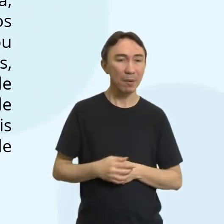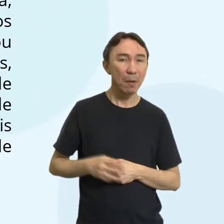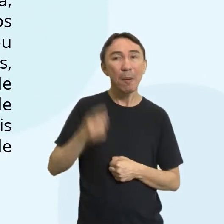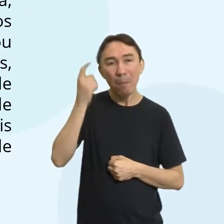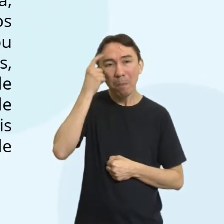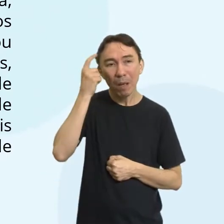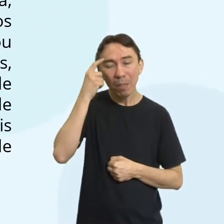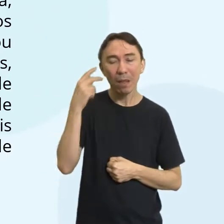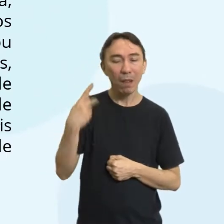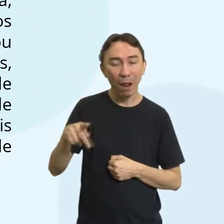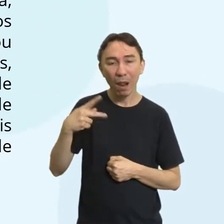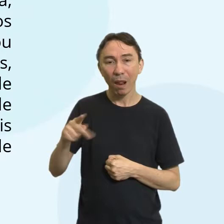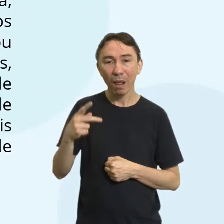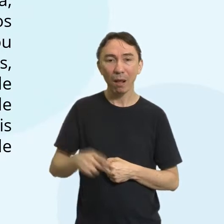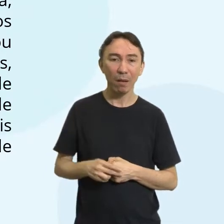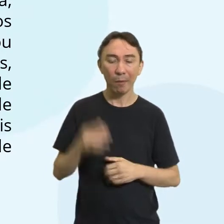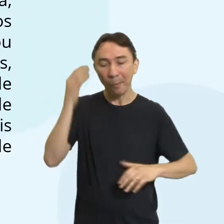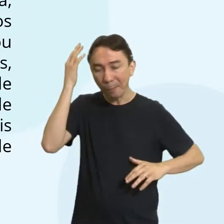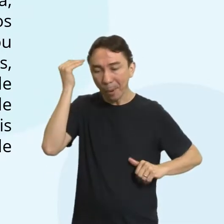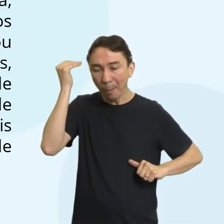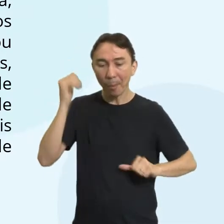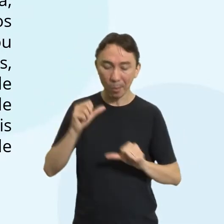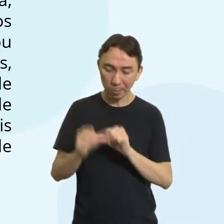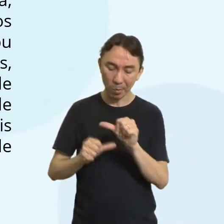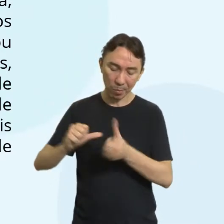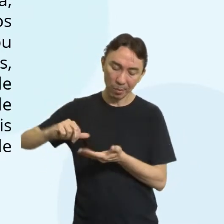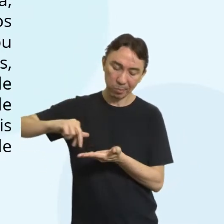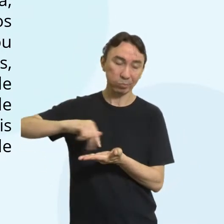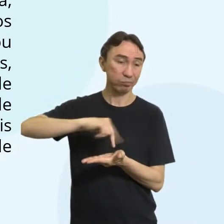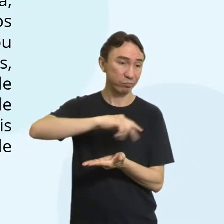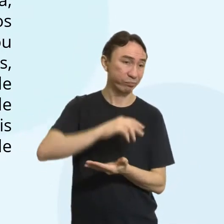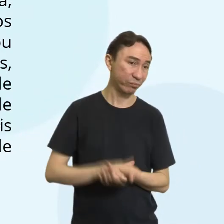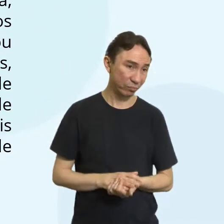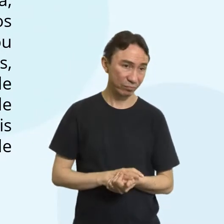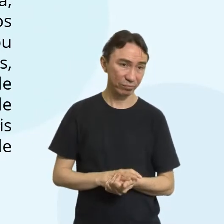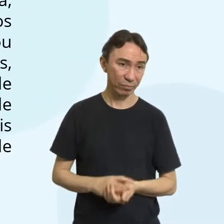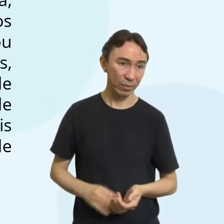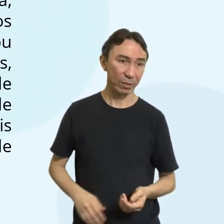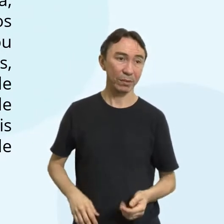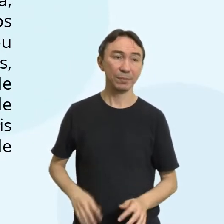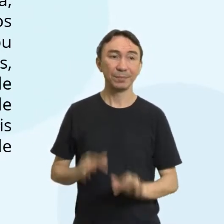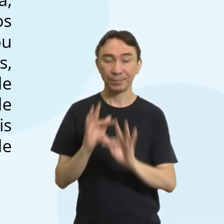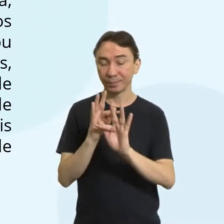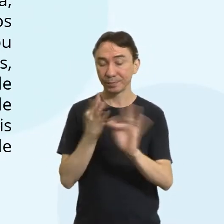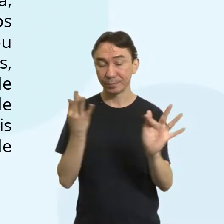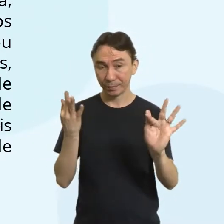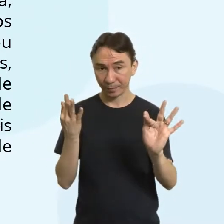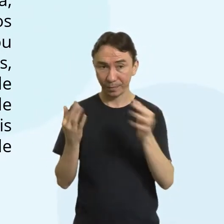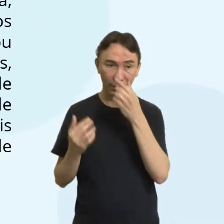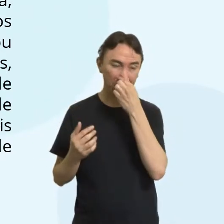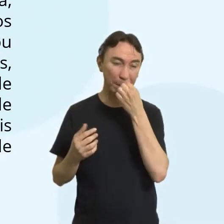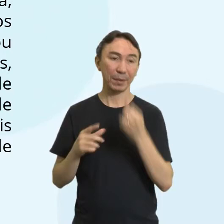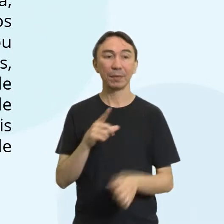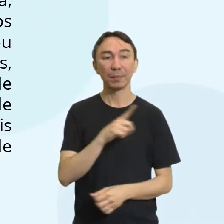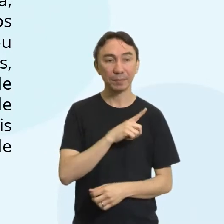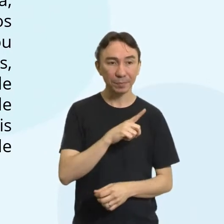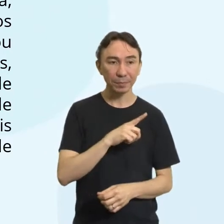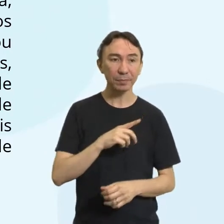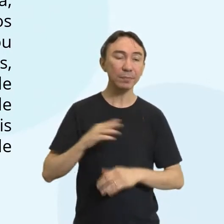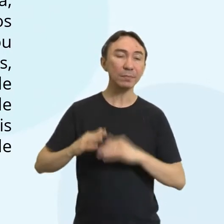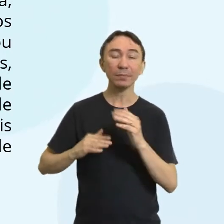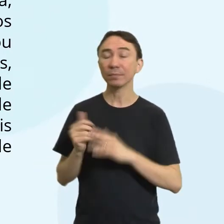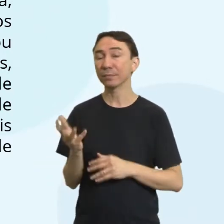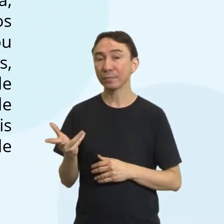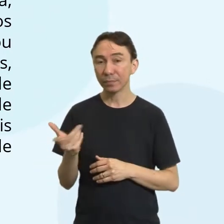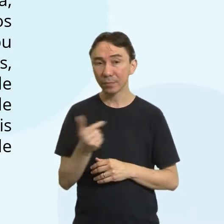com árvores filogenéticas. Para a física, nós temos a seguinte habilidade: interpretar textos de